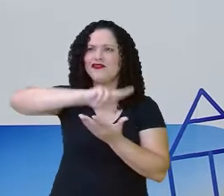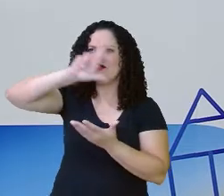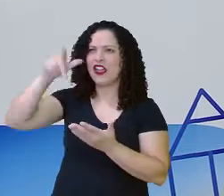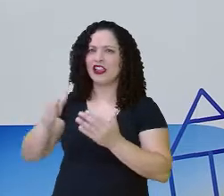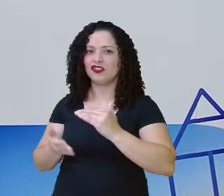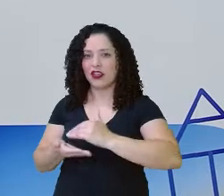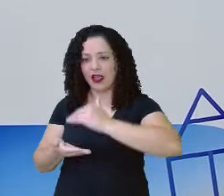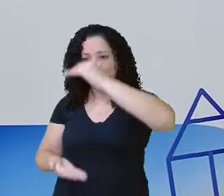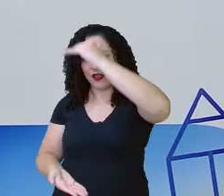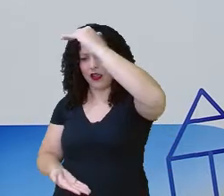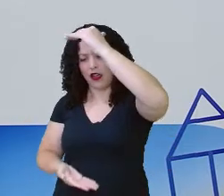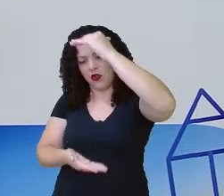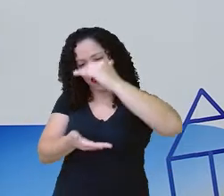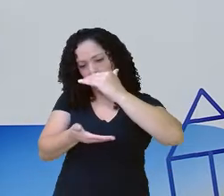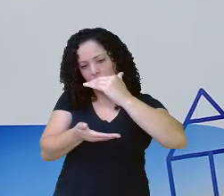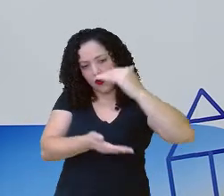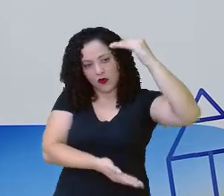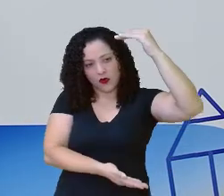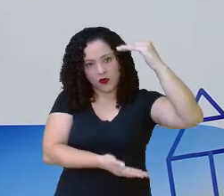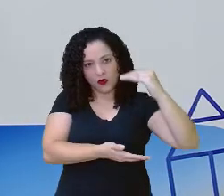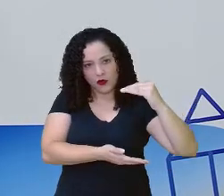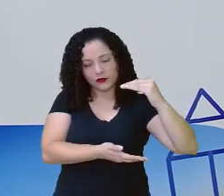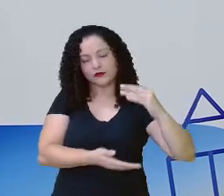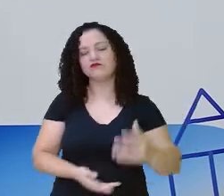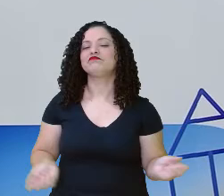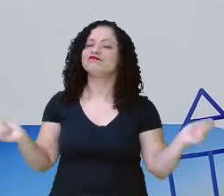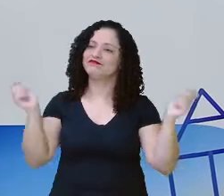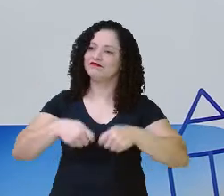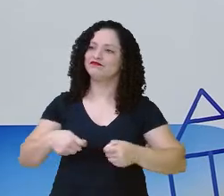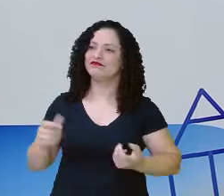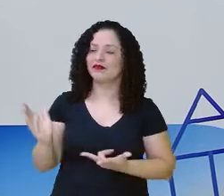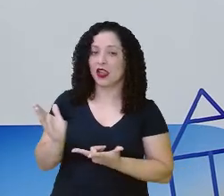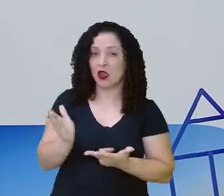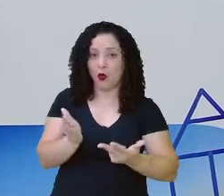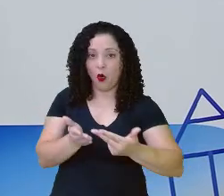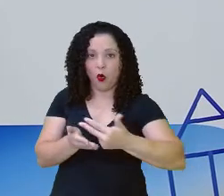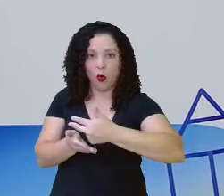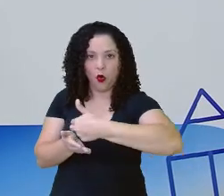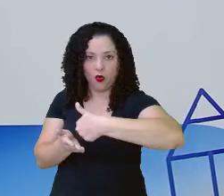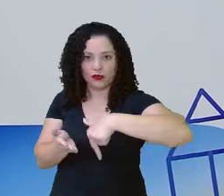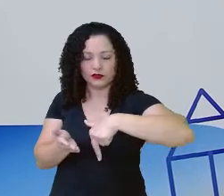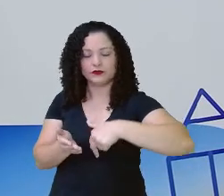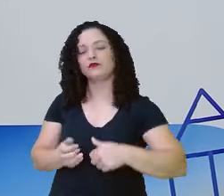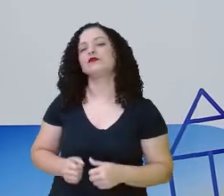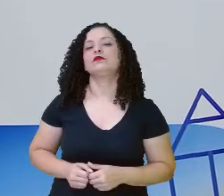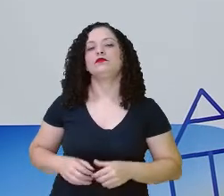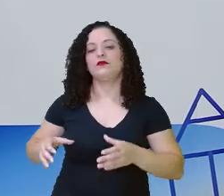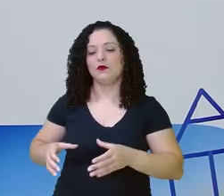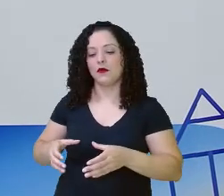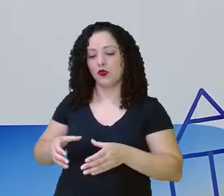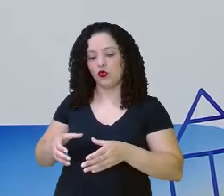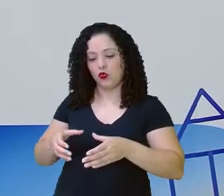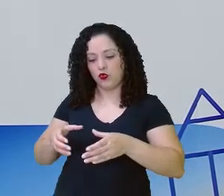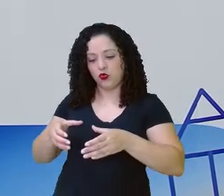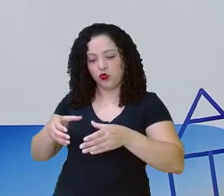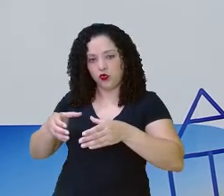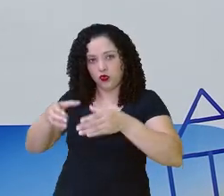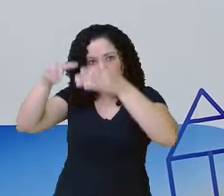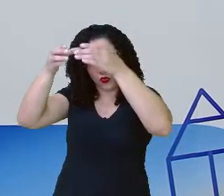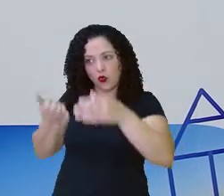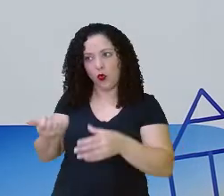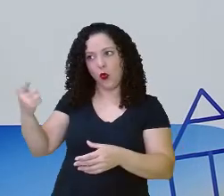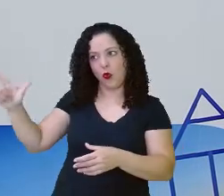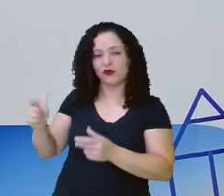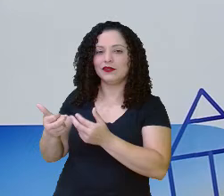aqui já é maiorzinha, aquela garrafinha de 2 litros. Você recorta, aqui é o fundo. A outra parte que fica já pode ser utilizada para fazer